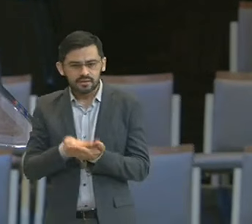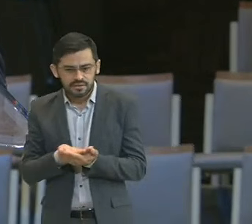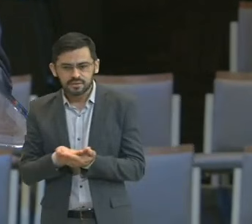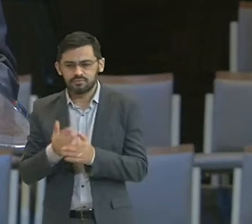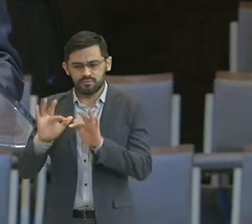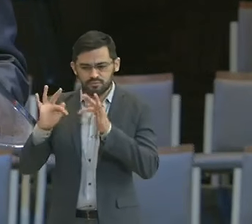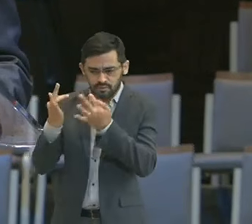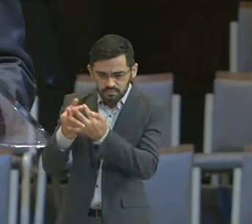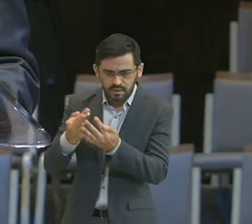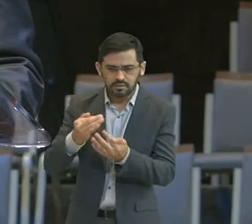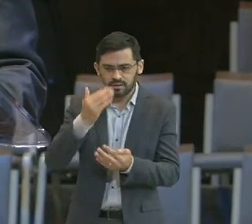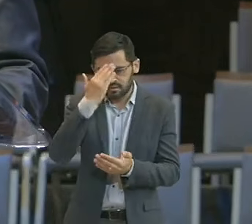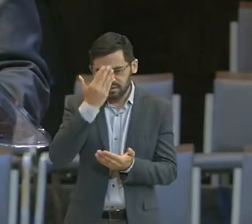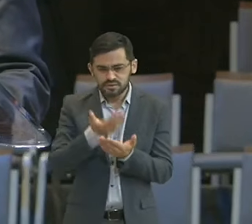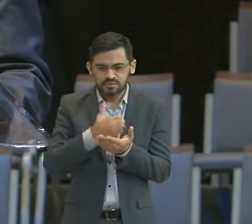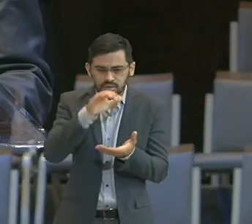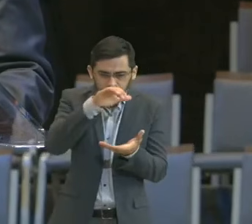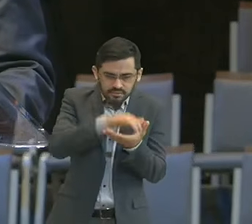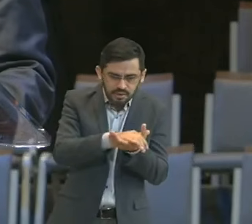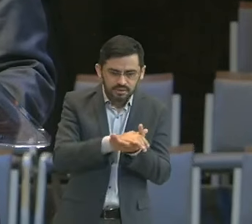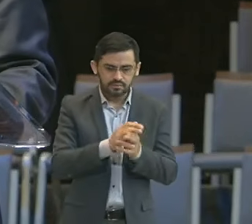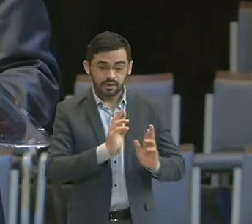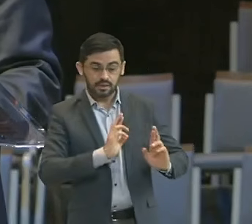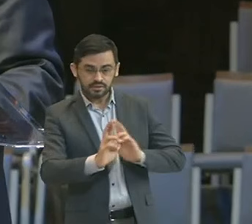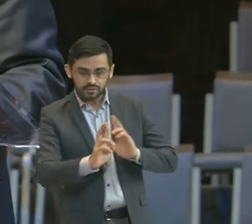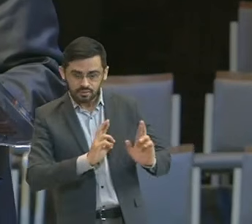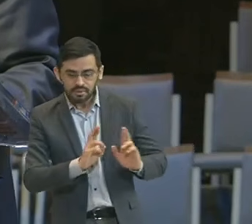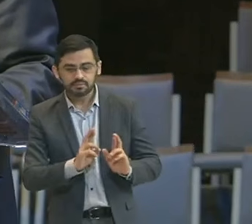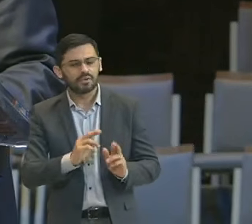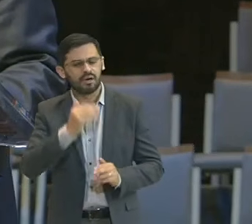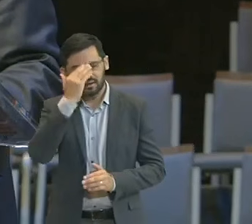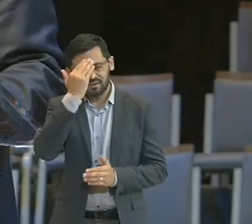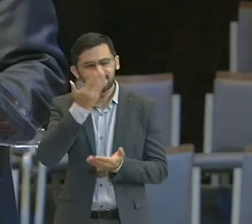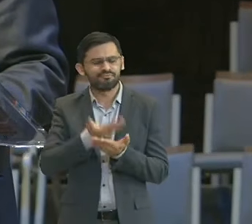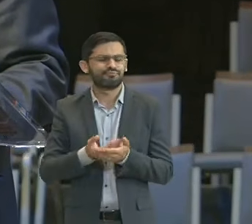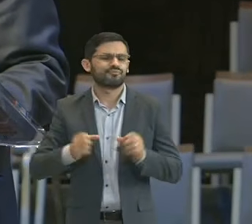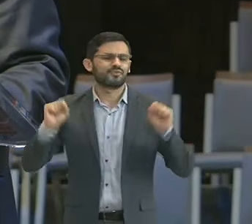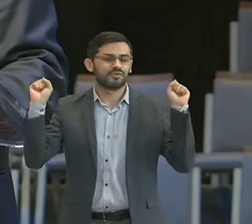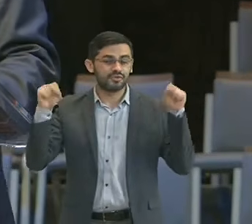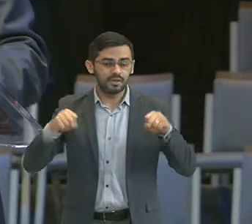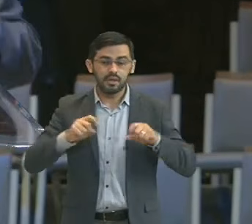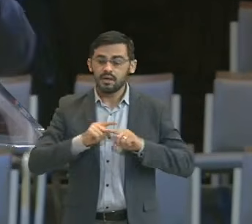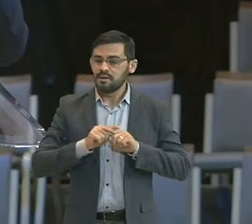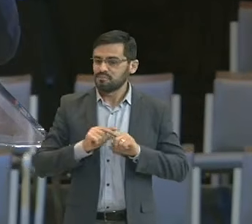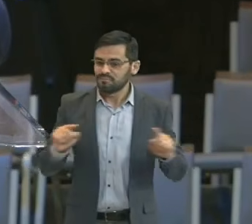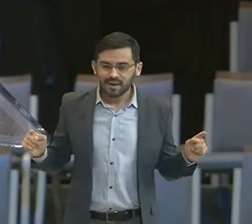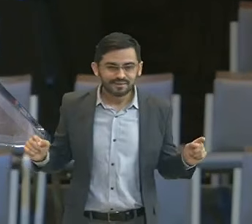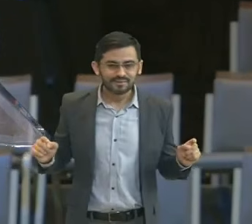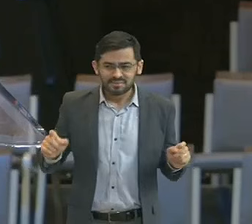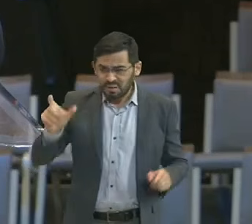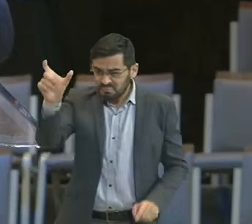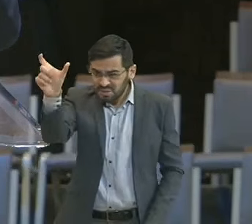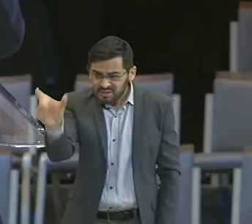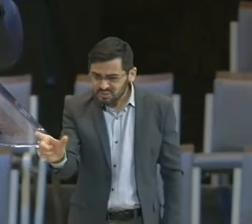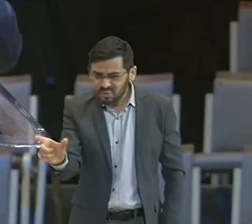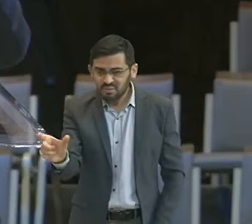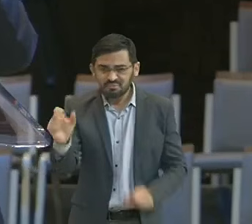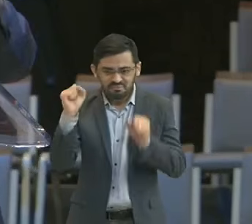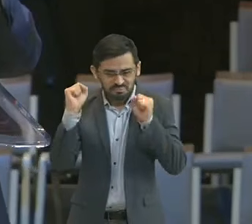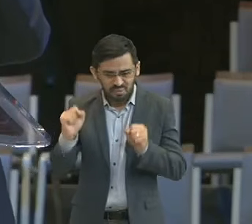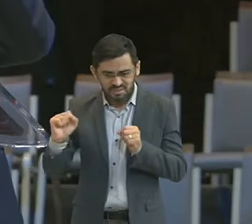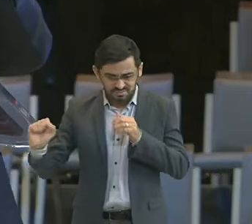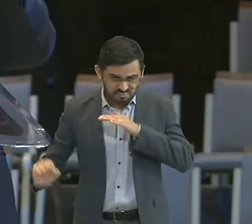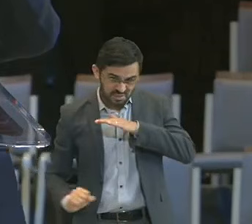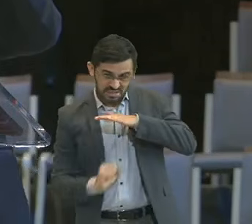eu acredito em casamento, eu acredito em relacionamentos de amor, mas nenhum ser humano é capaz de